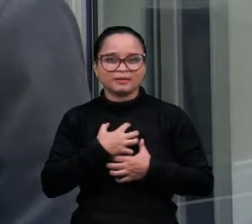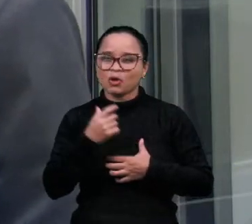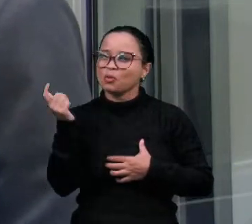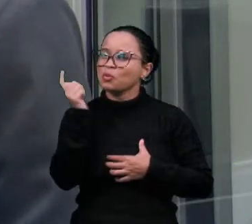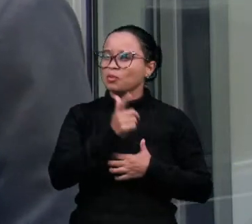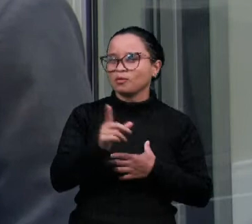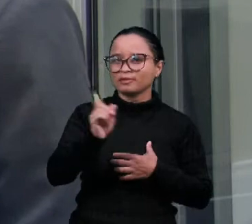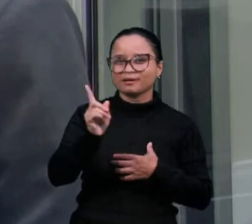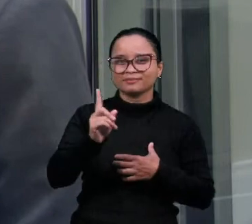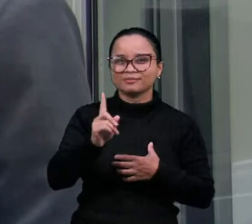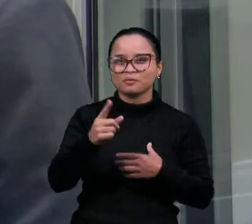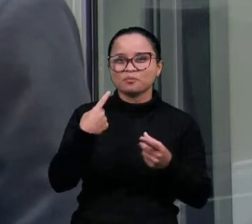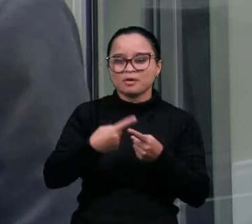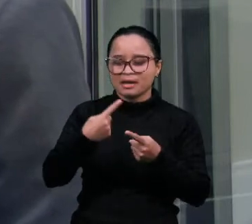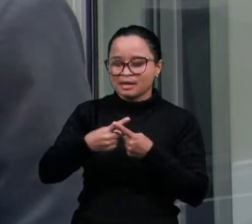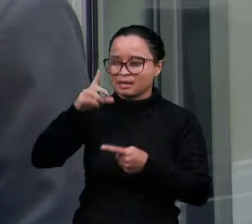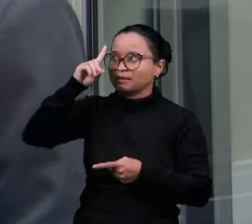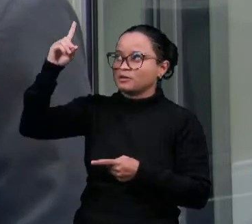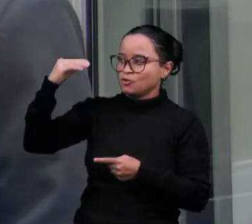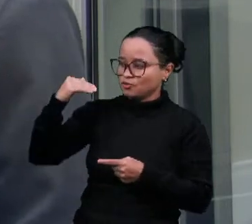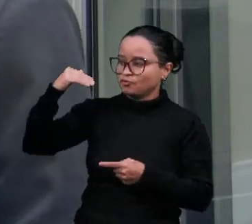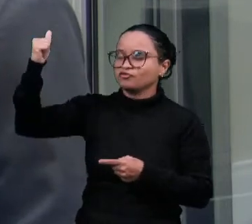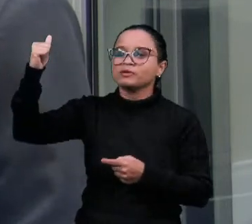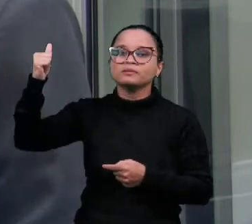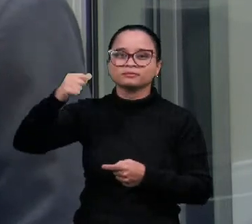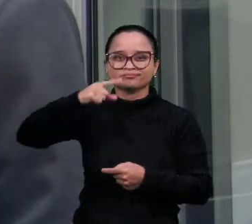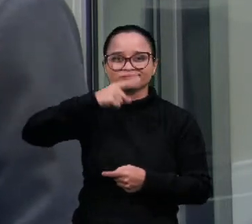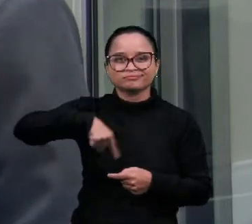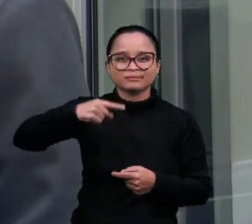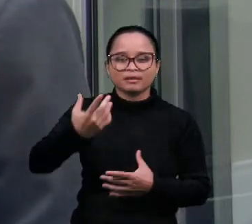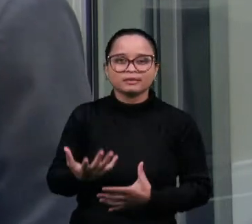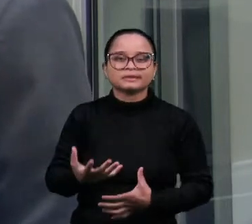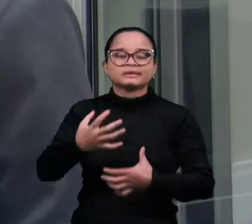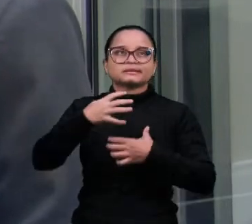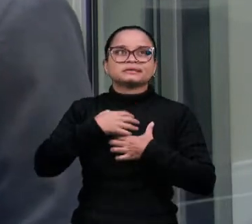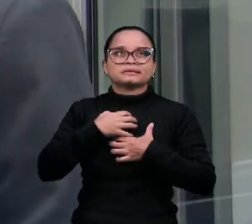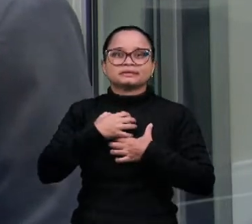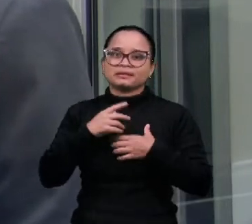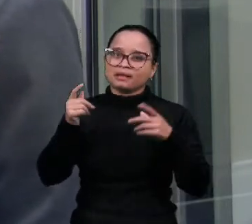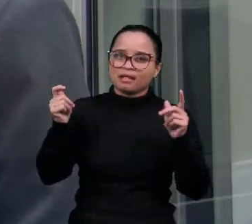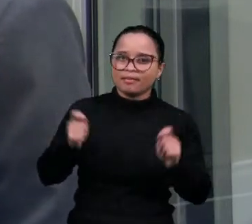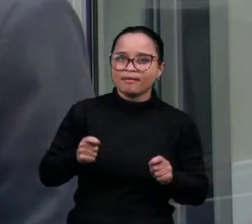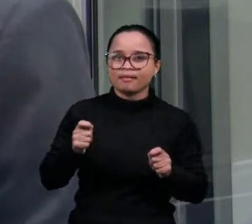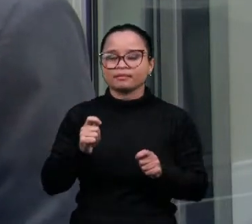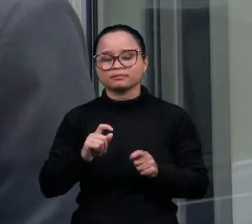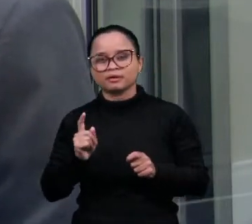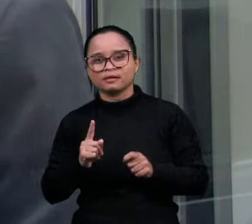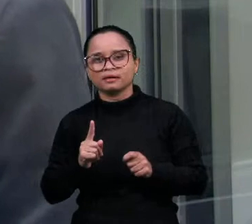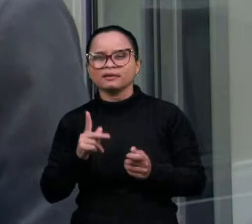um chamado que Deus nos faz. Nós nunca nos sentimos em condição, e é isso mesmo. O tempo pode